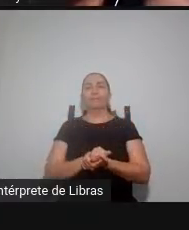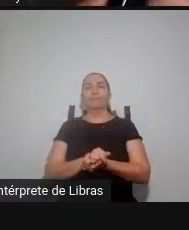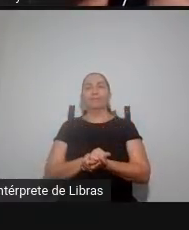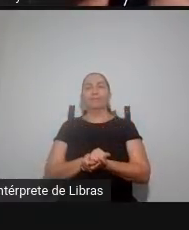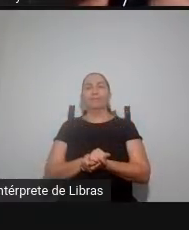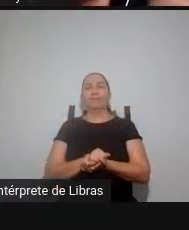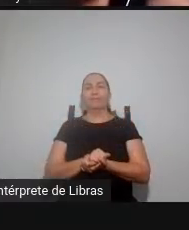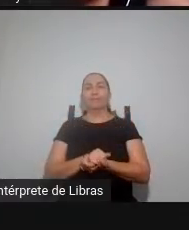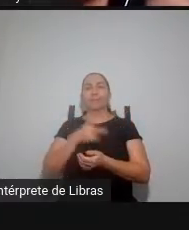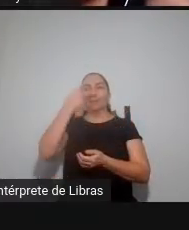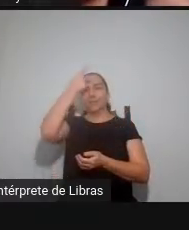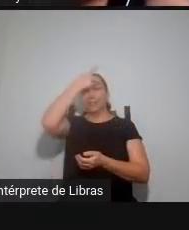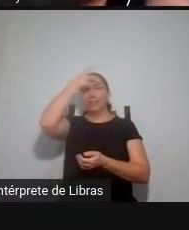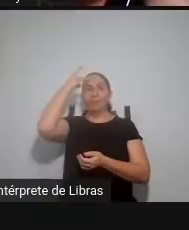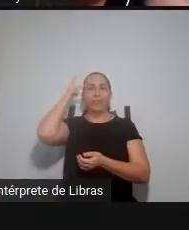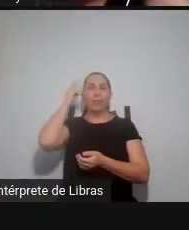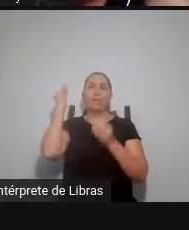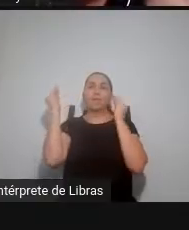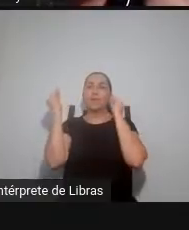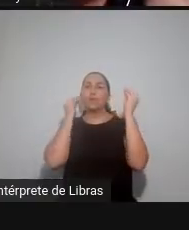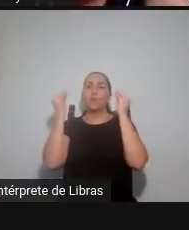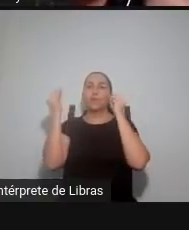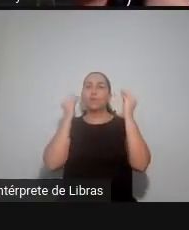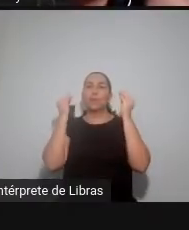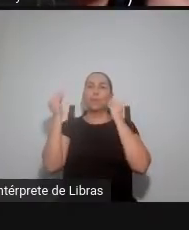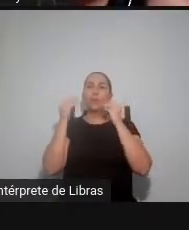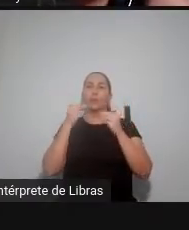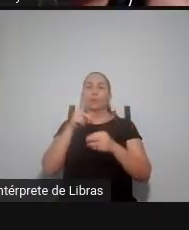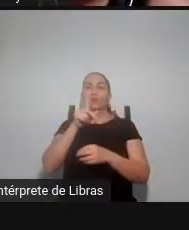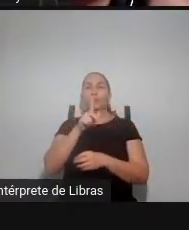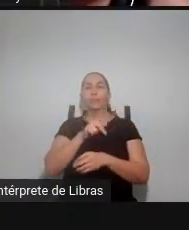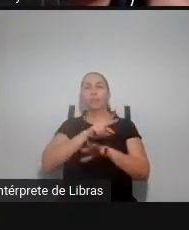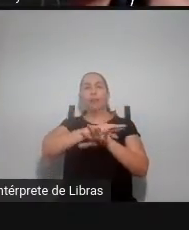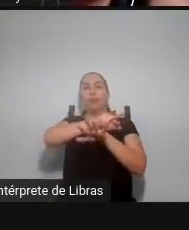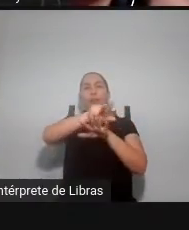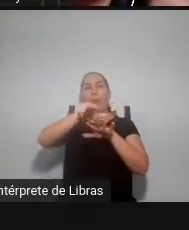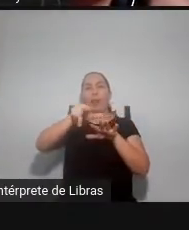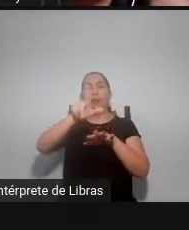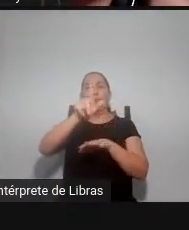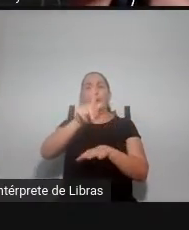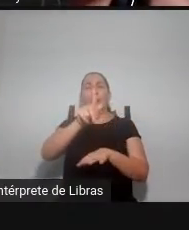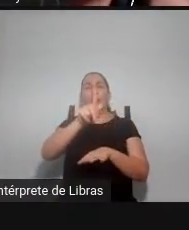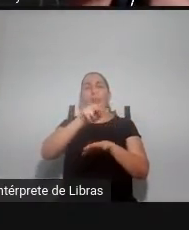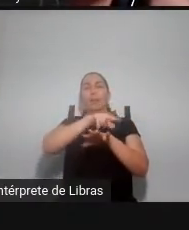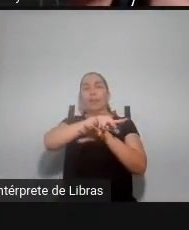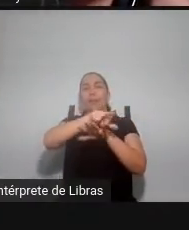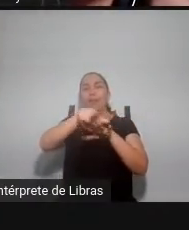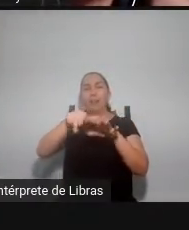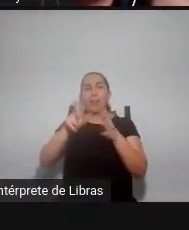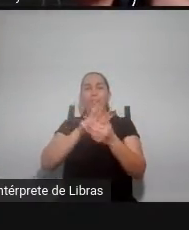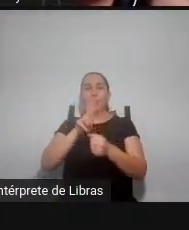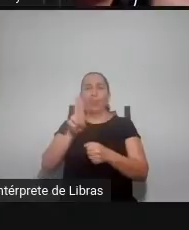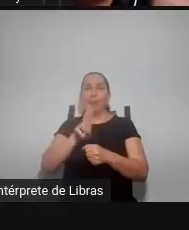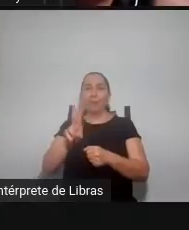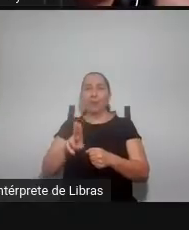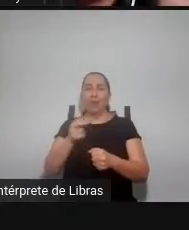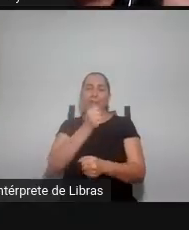eu vi mandando beijo para você, para mim. A Gláucia, a Karen, Vanessa, Ângela, Ariadne, nossos